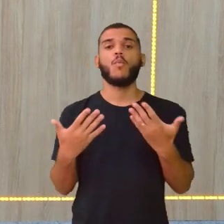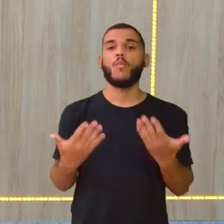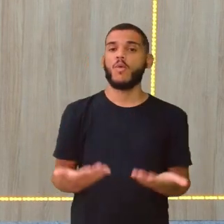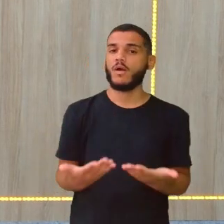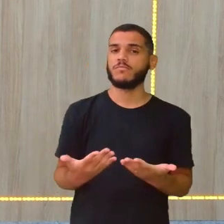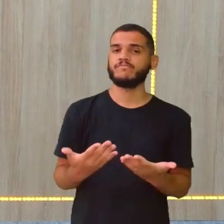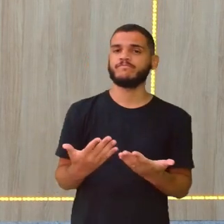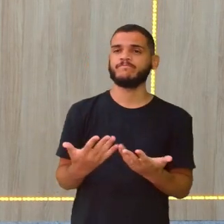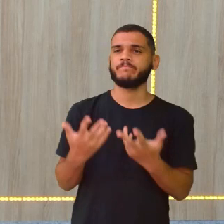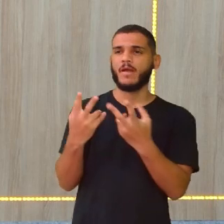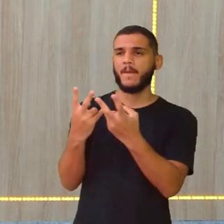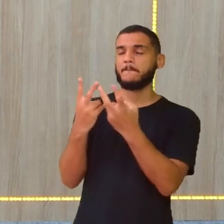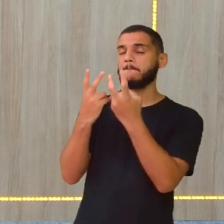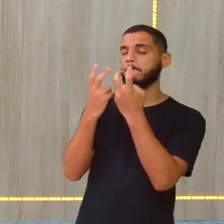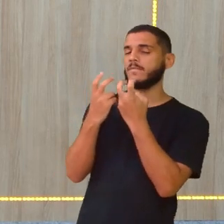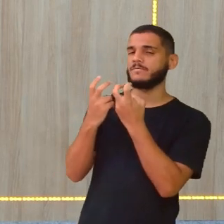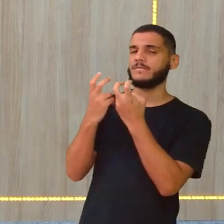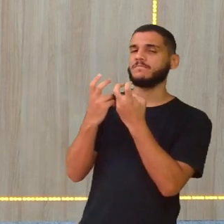eles percebem.